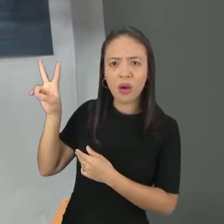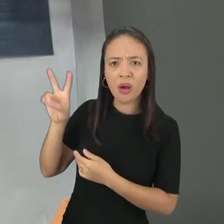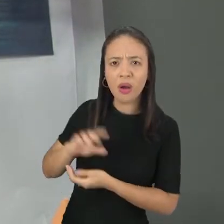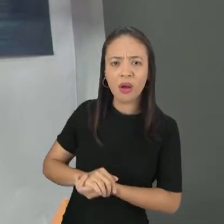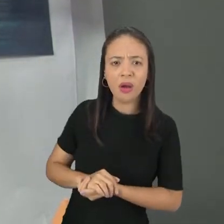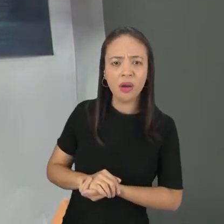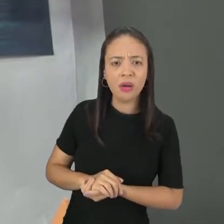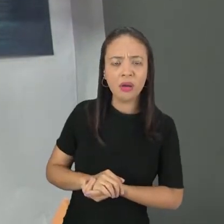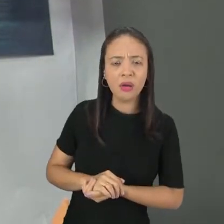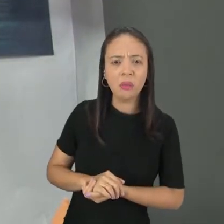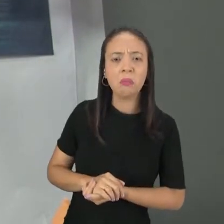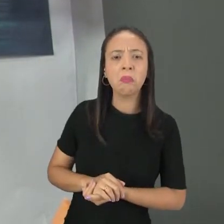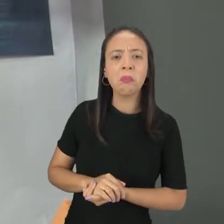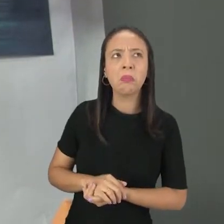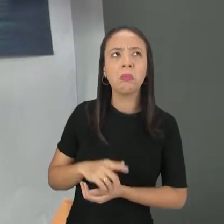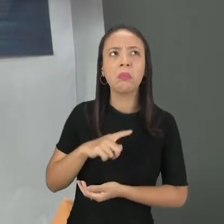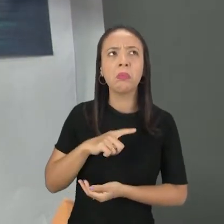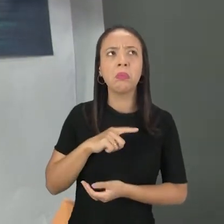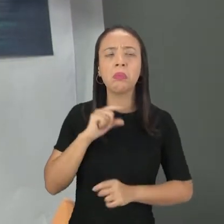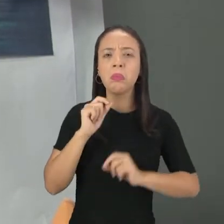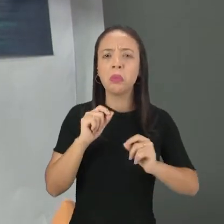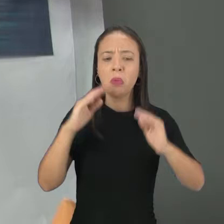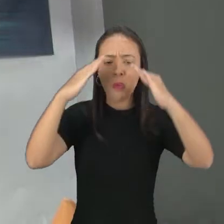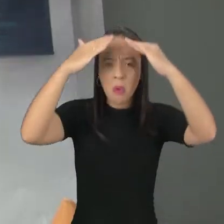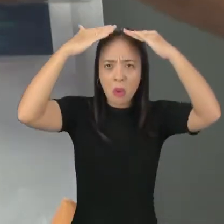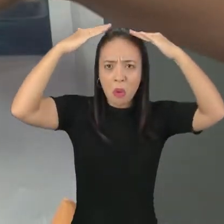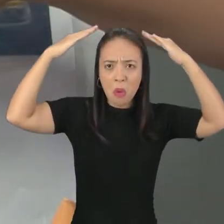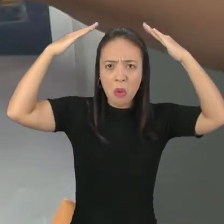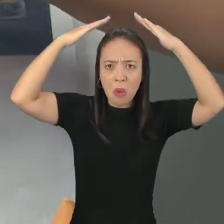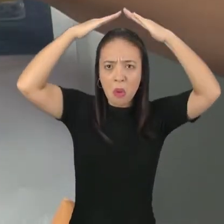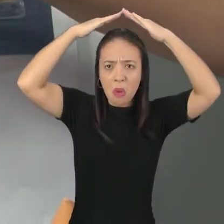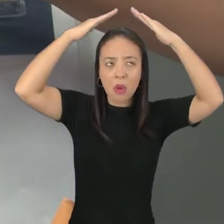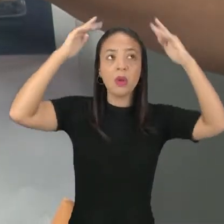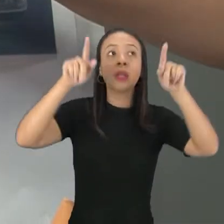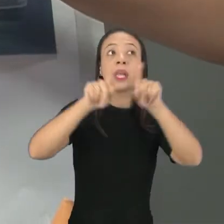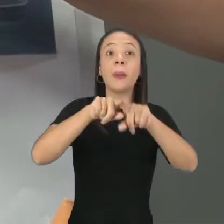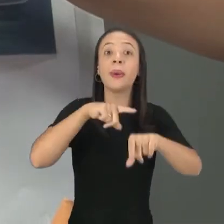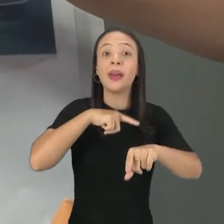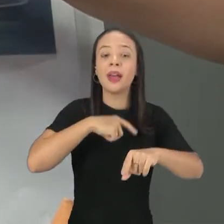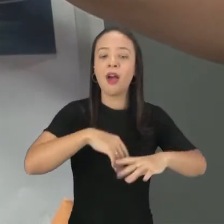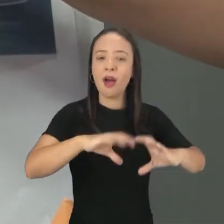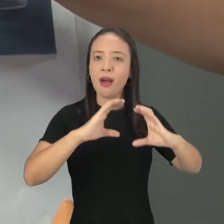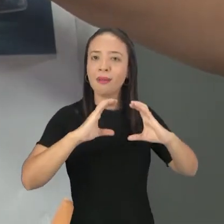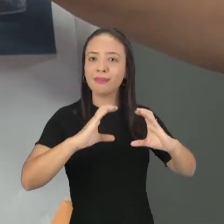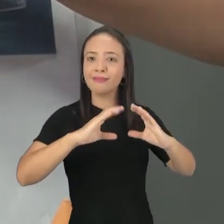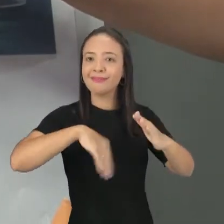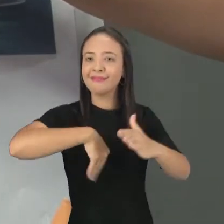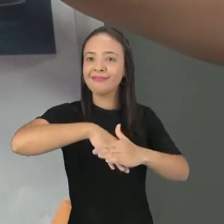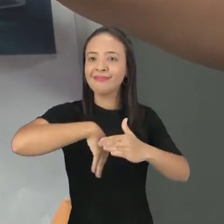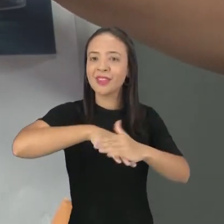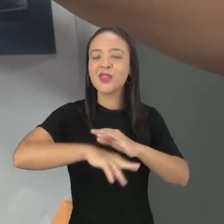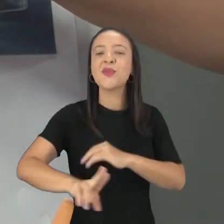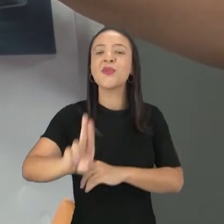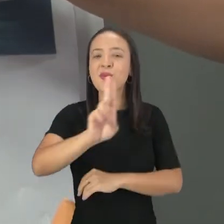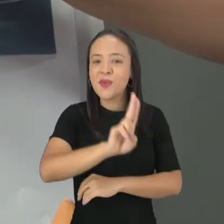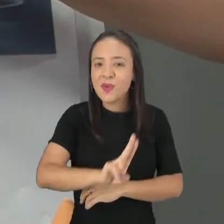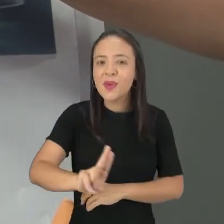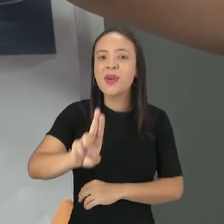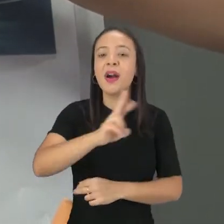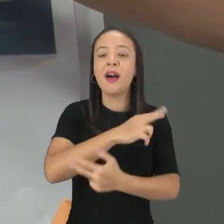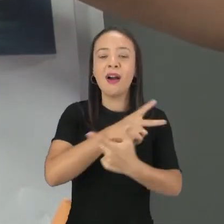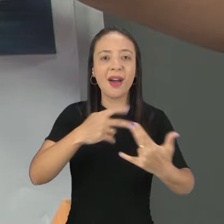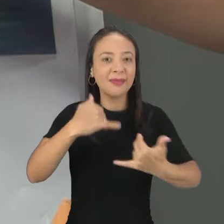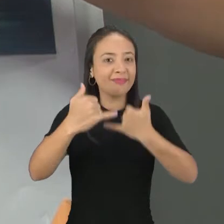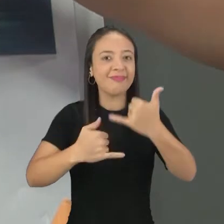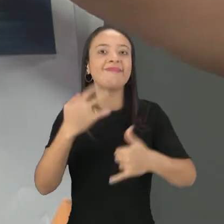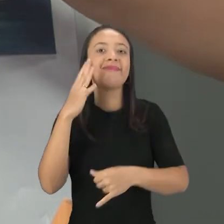Que formato tem esse chapeuzinho? E aqui nós temos uma bola de futebol, muito usual aí em tantas e